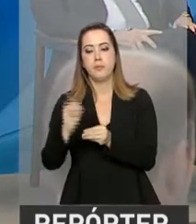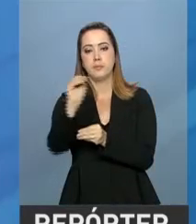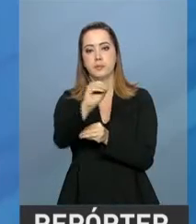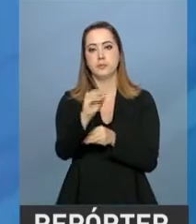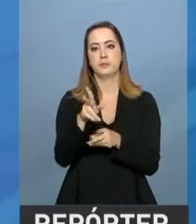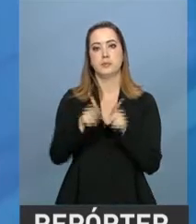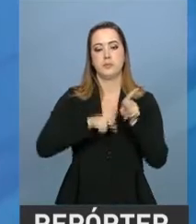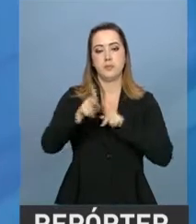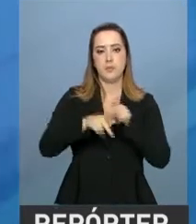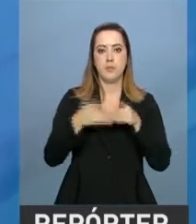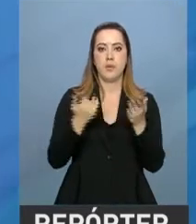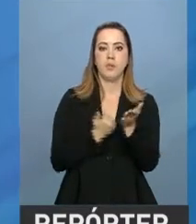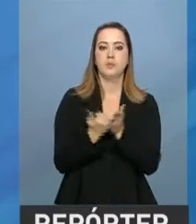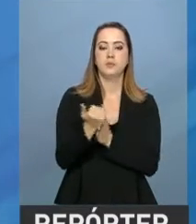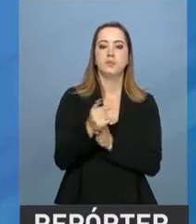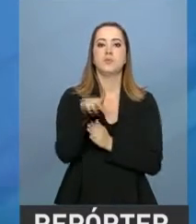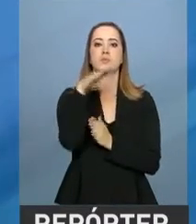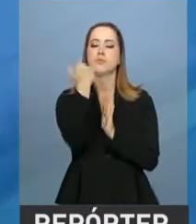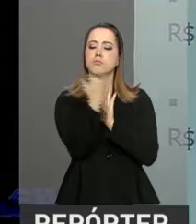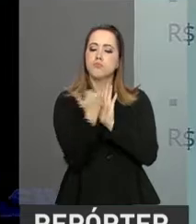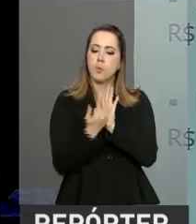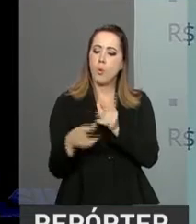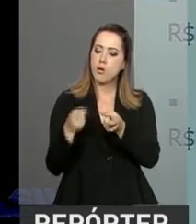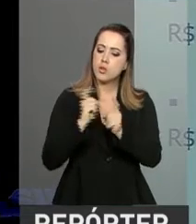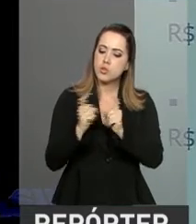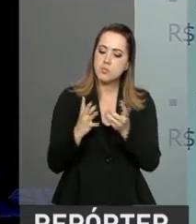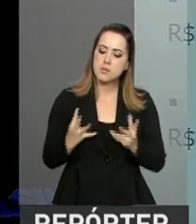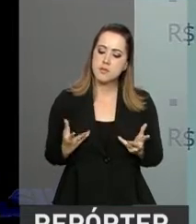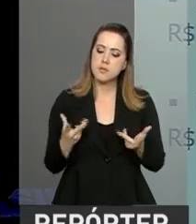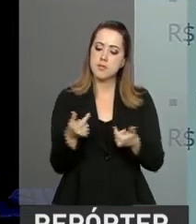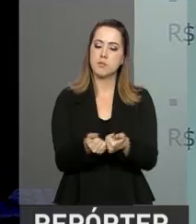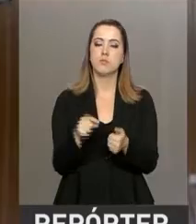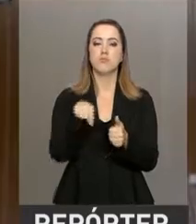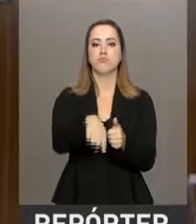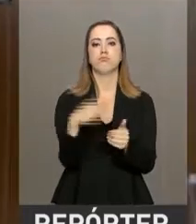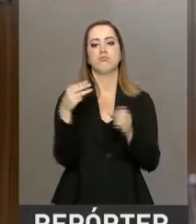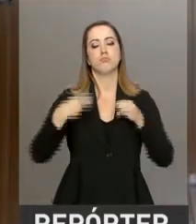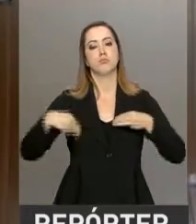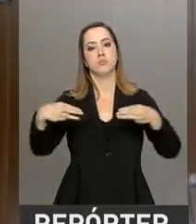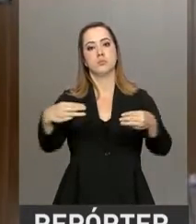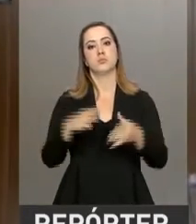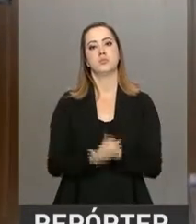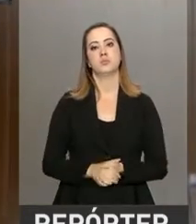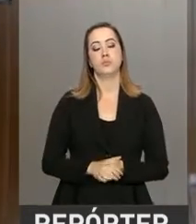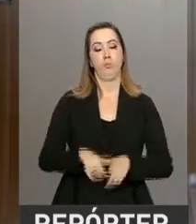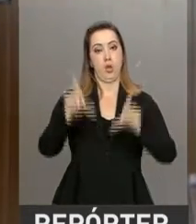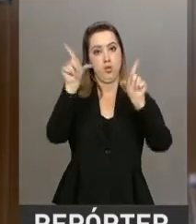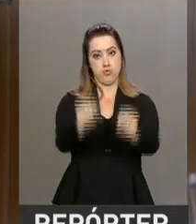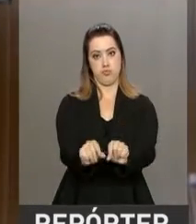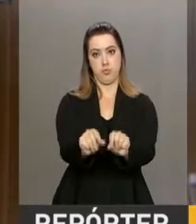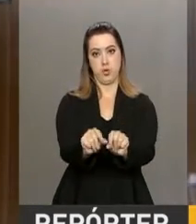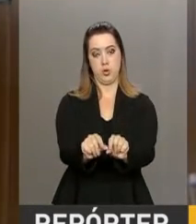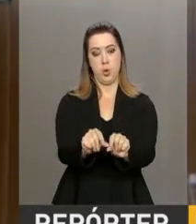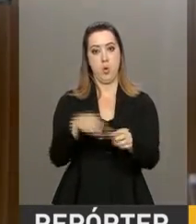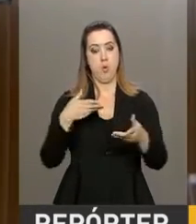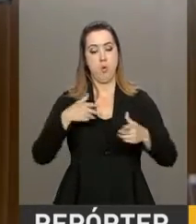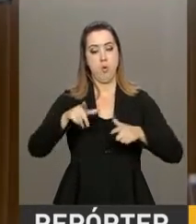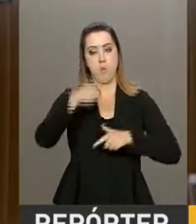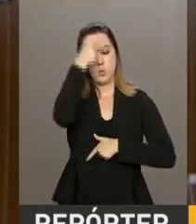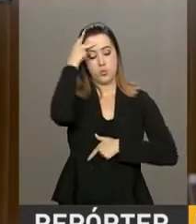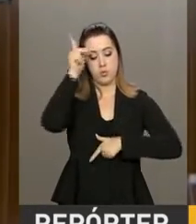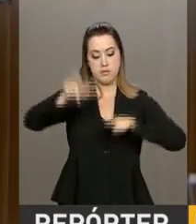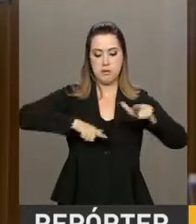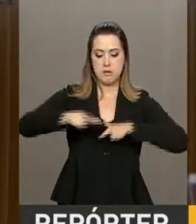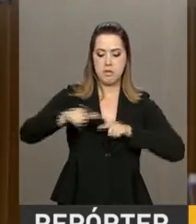a partir de medidas de gestão e eficiência no ministério extinguimos 335 cargos comissionados